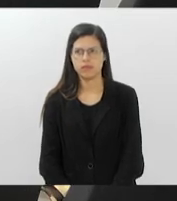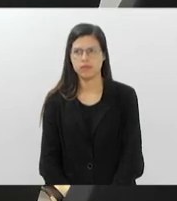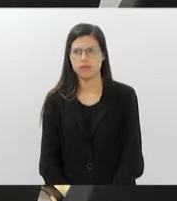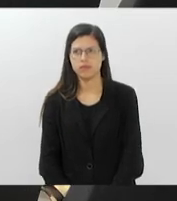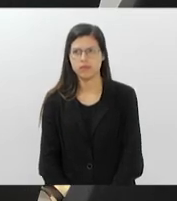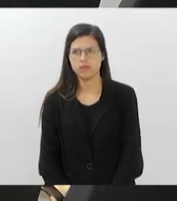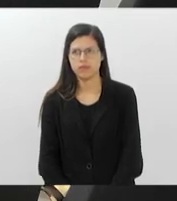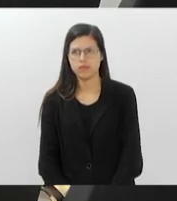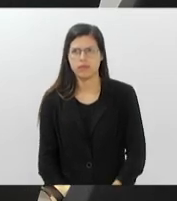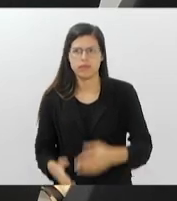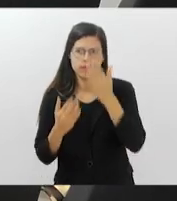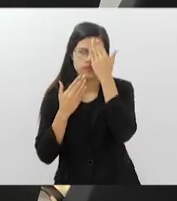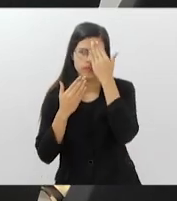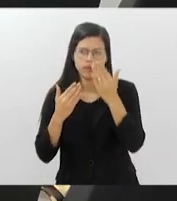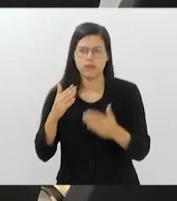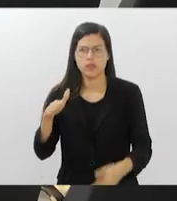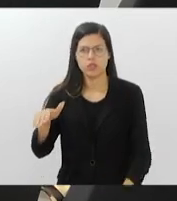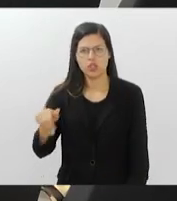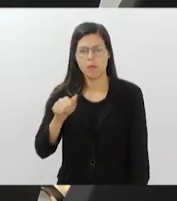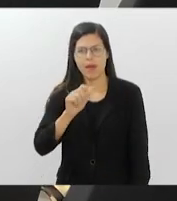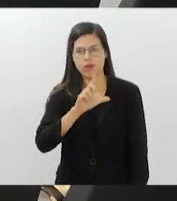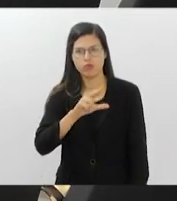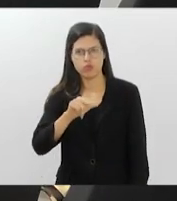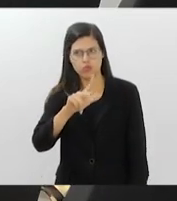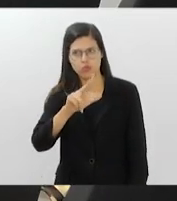Obrigada queria chamar Lulu